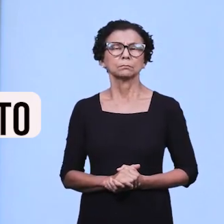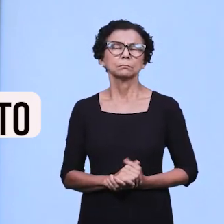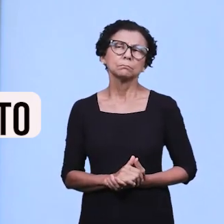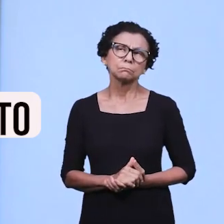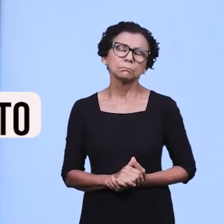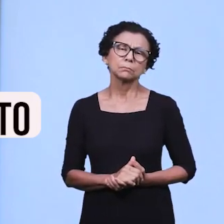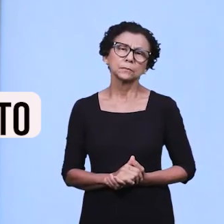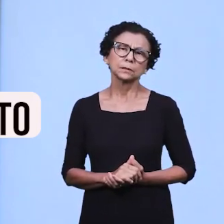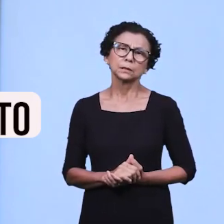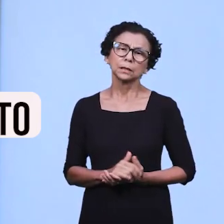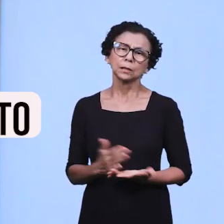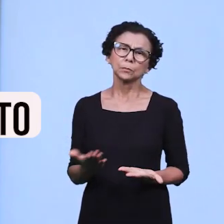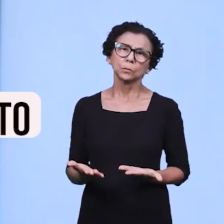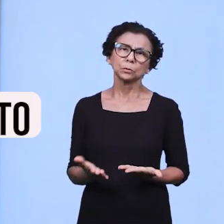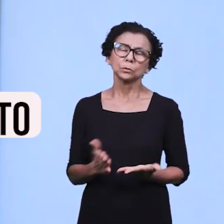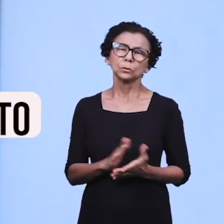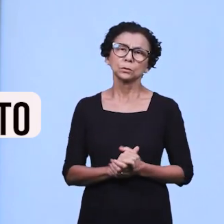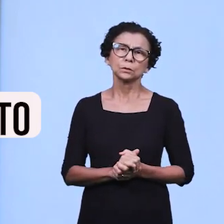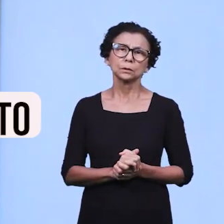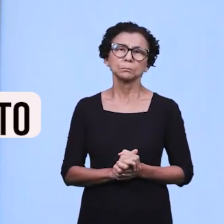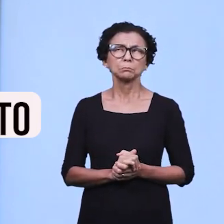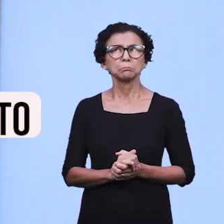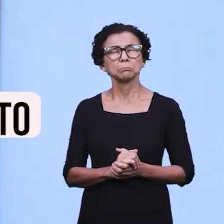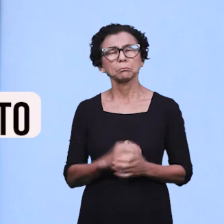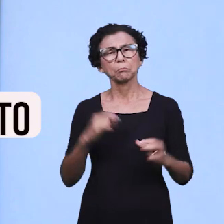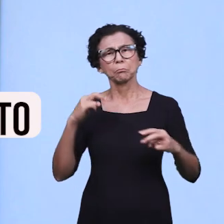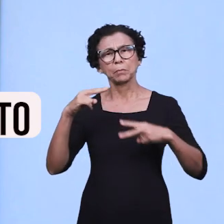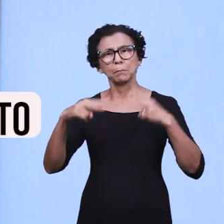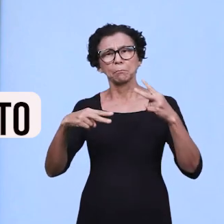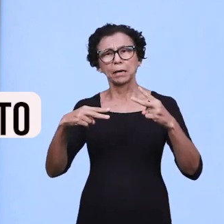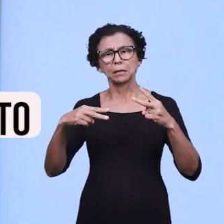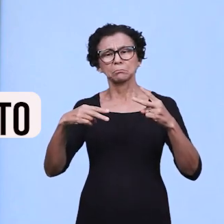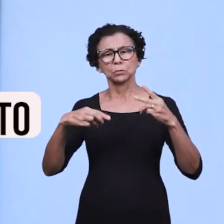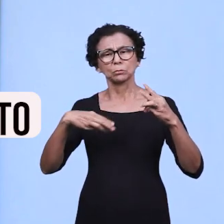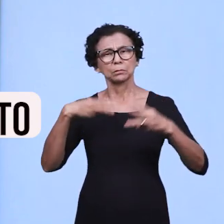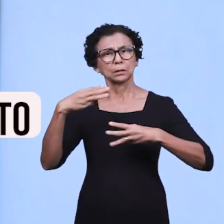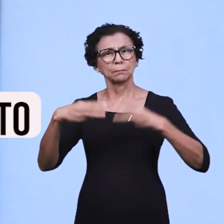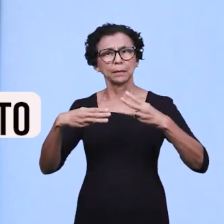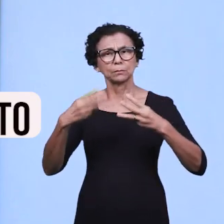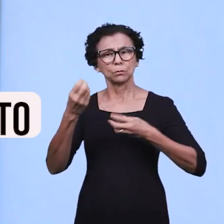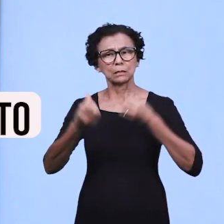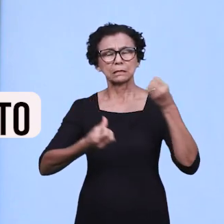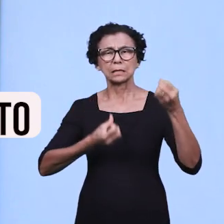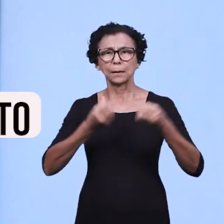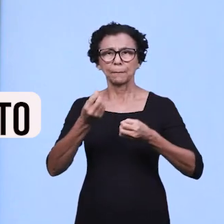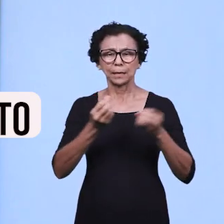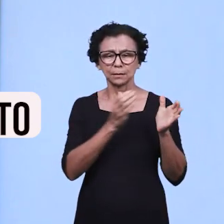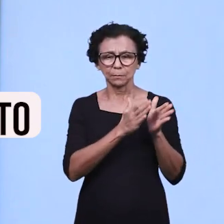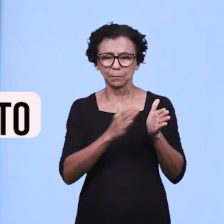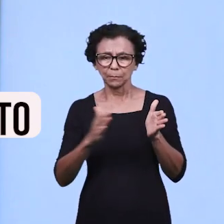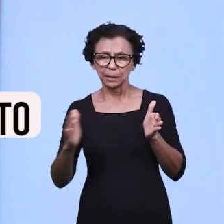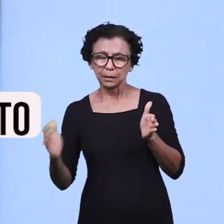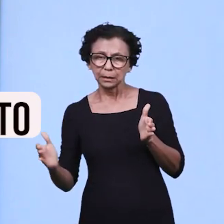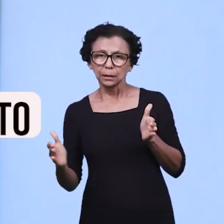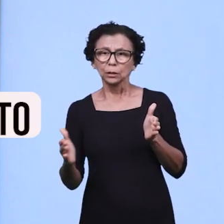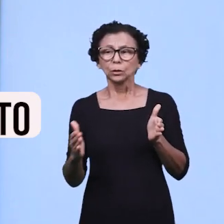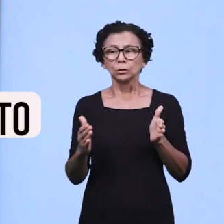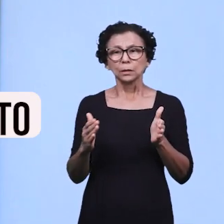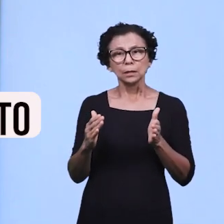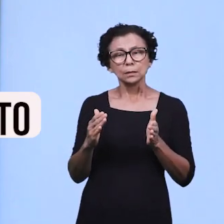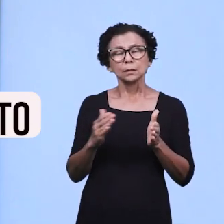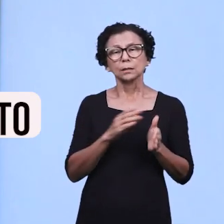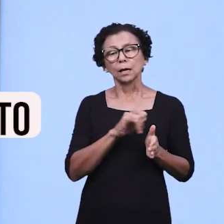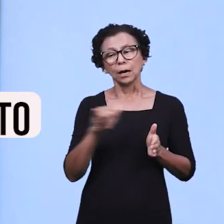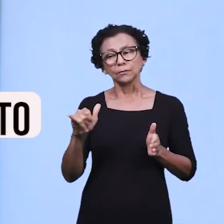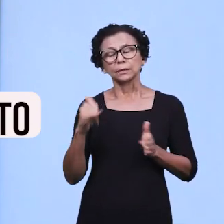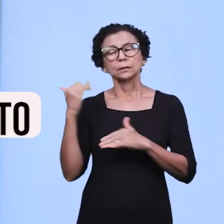resultados Uhum. a cada período. Pode ser um bimestre, um trimestre, às vezes até um semestre. Sim, Então, sim. a escola comunica esse progresso